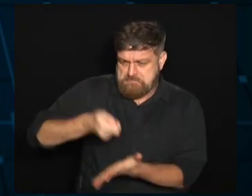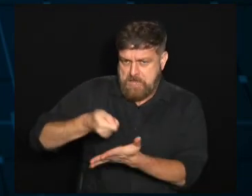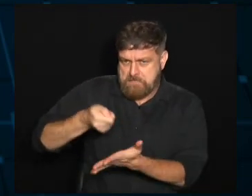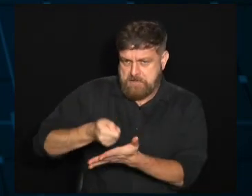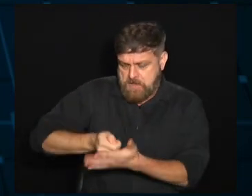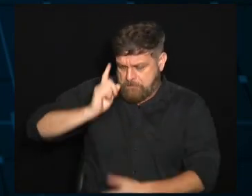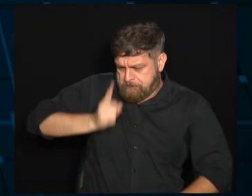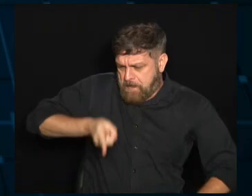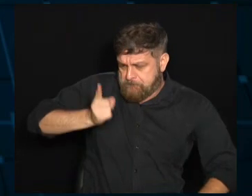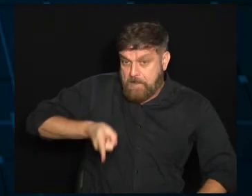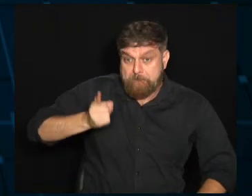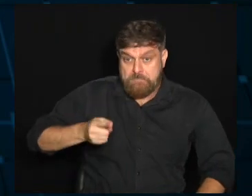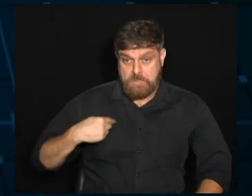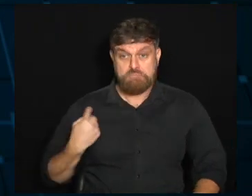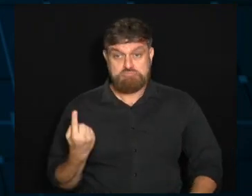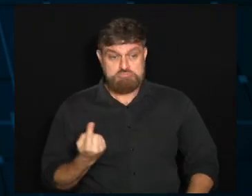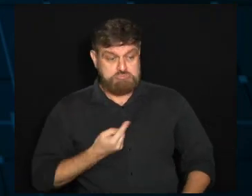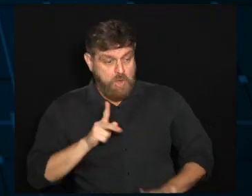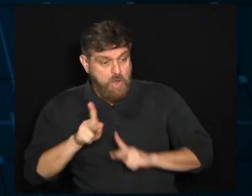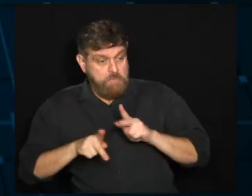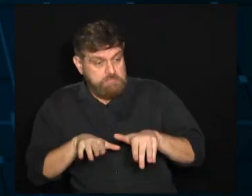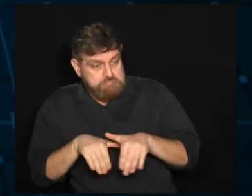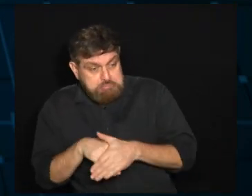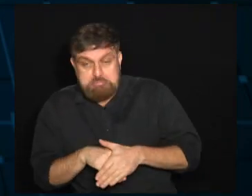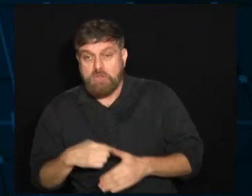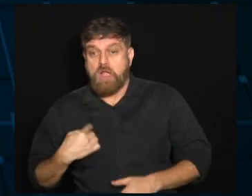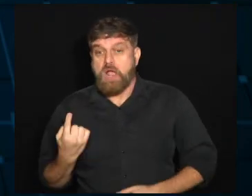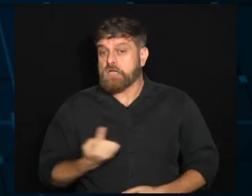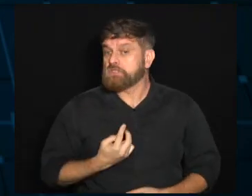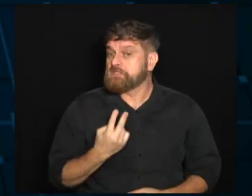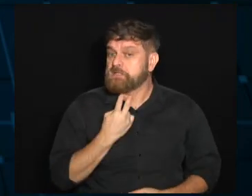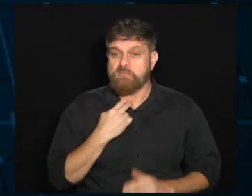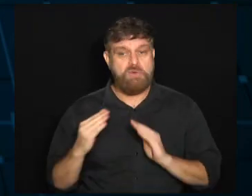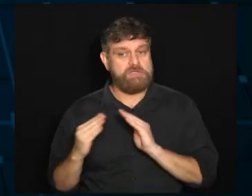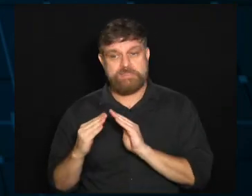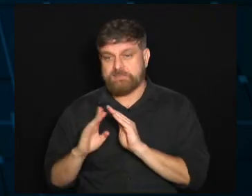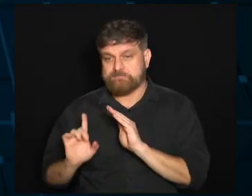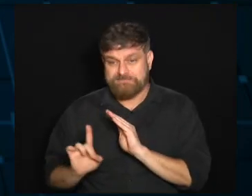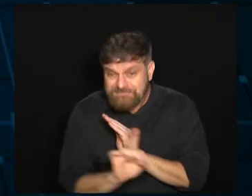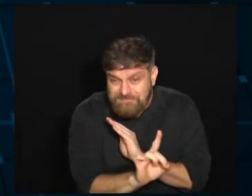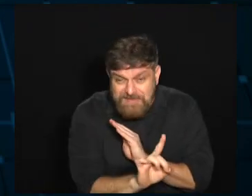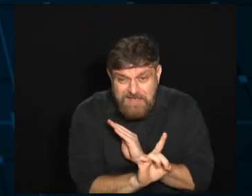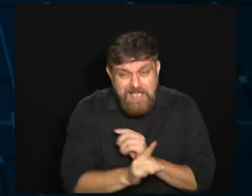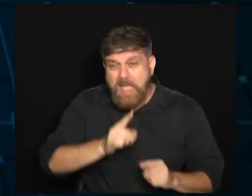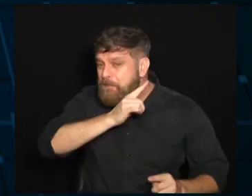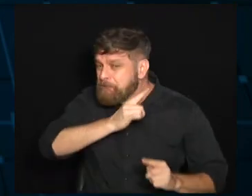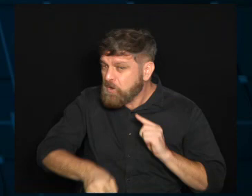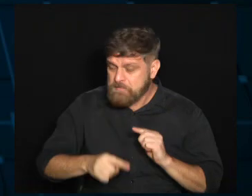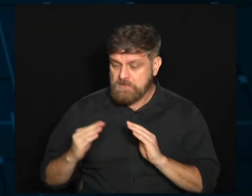E aonde impossibilitou da gente estar saindo,